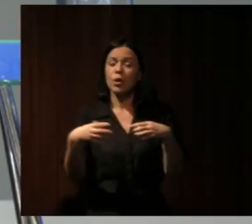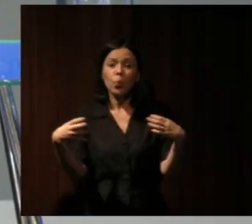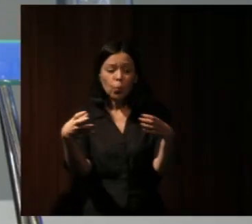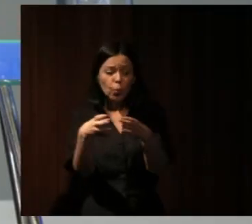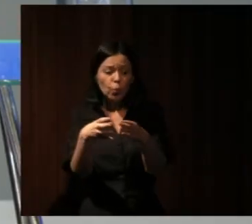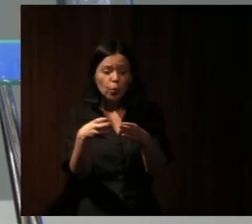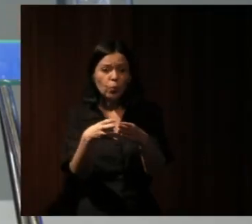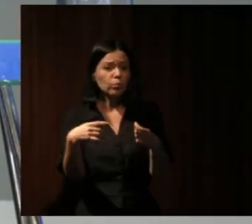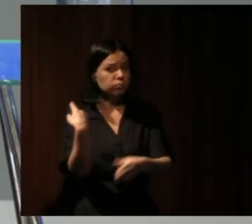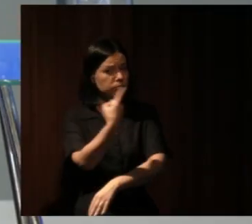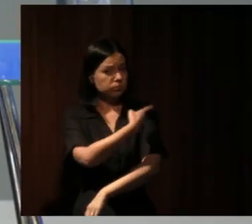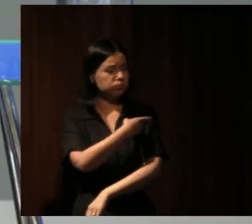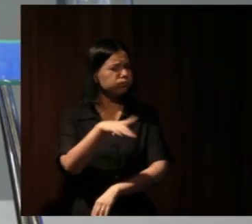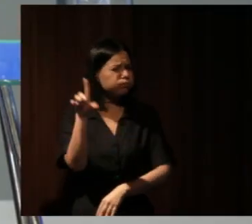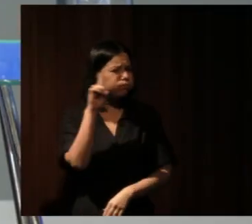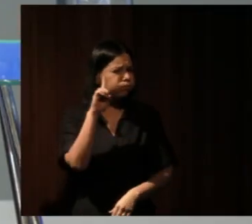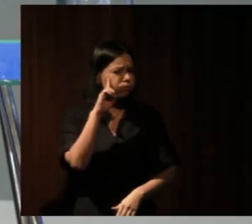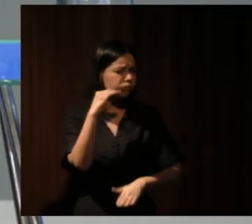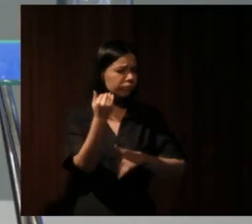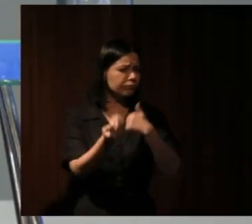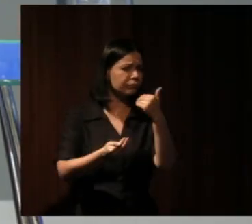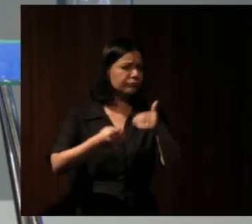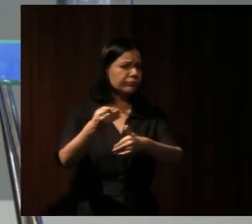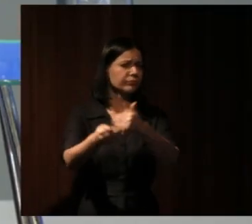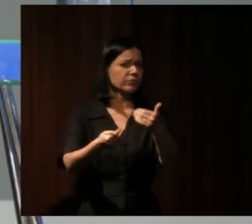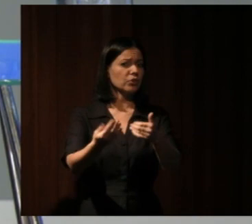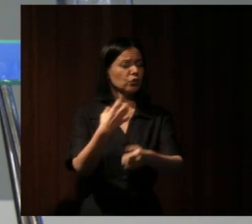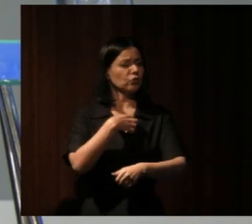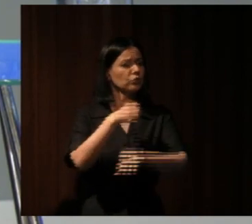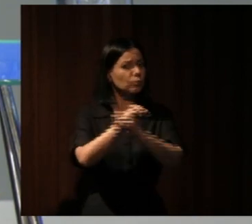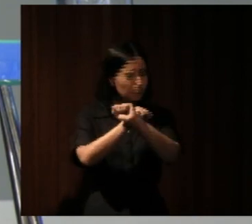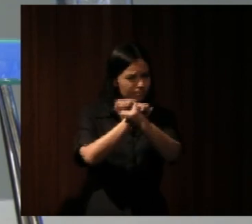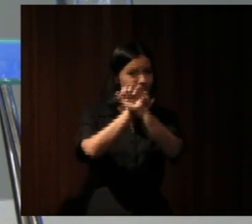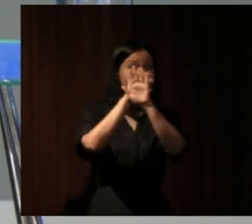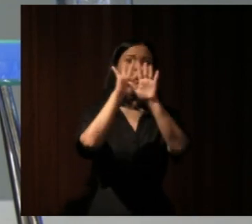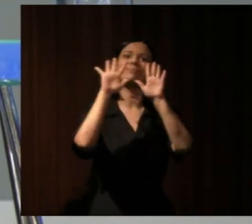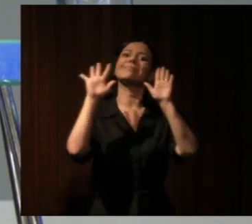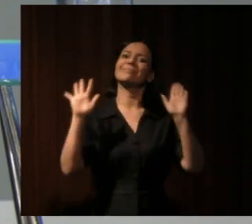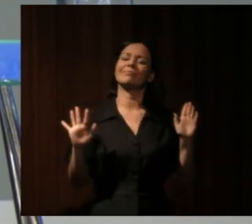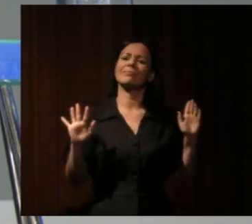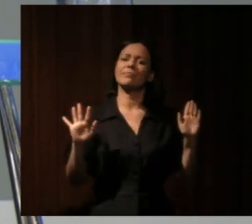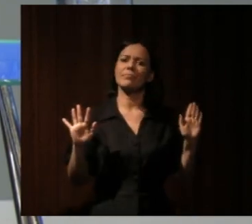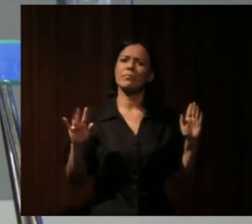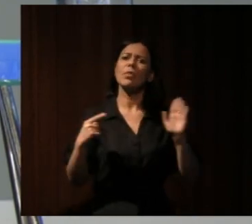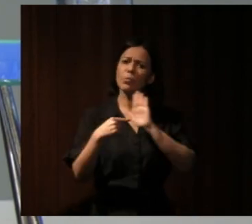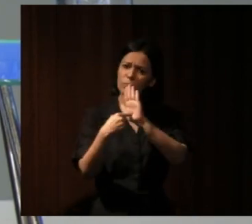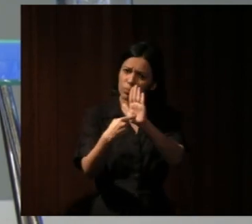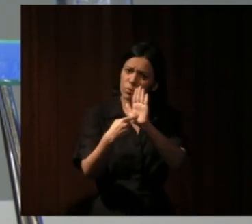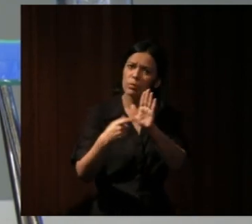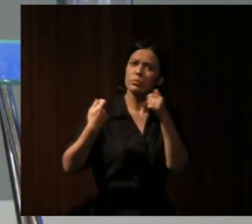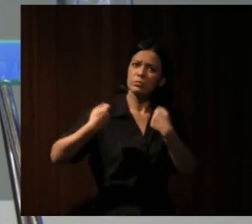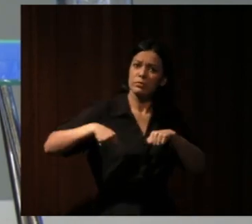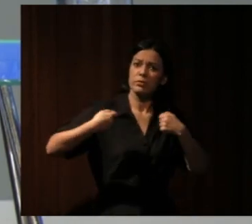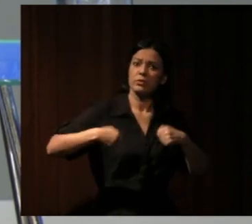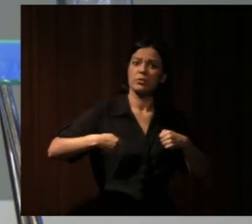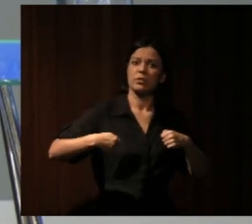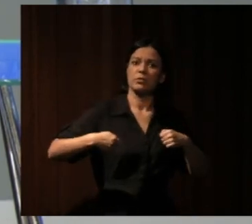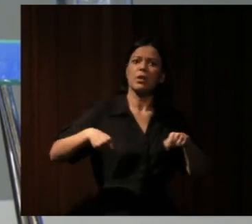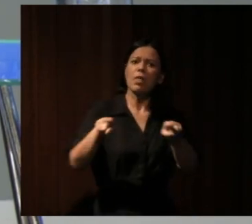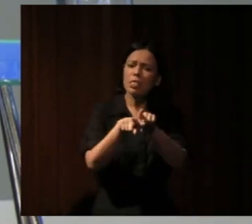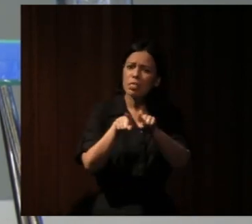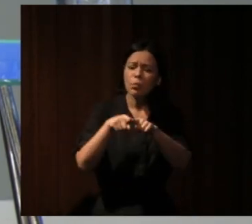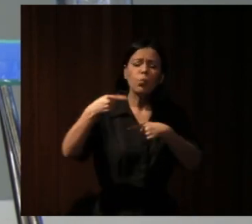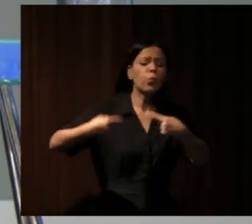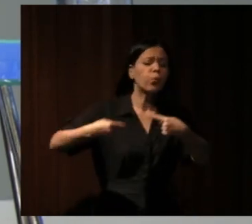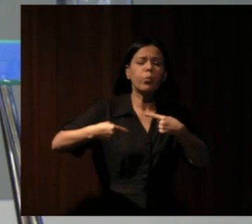gente passe a cobrar sempre eh para trazer transparência e e entender como que elas estão participando dessa discussão